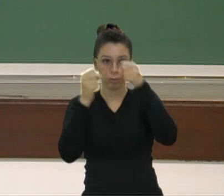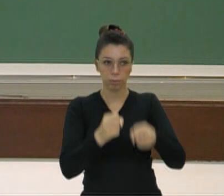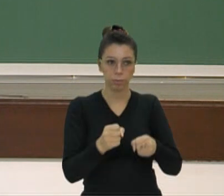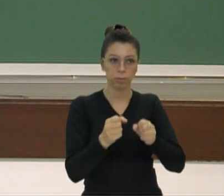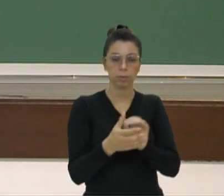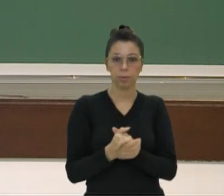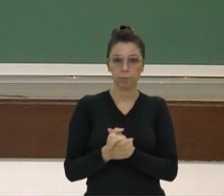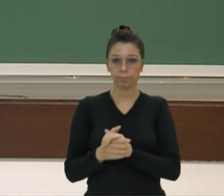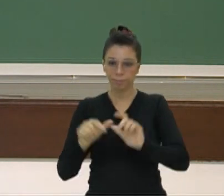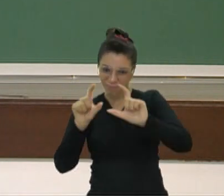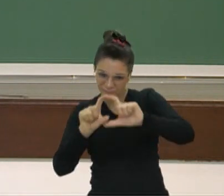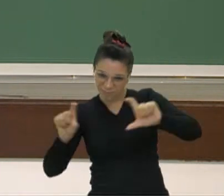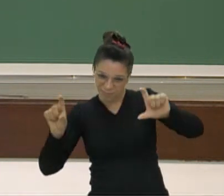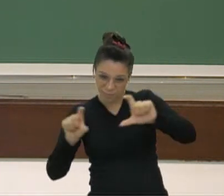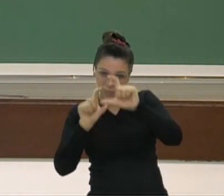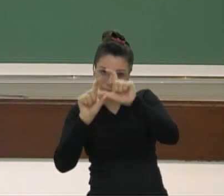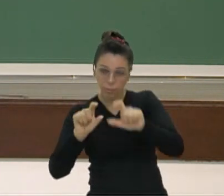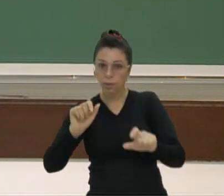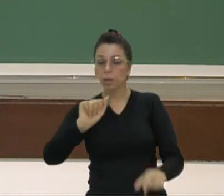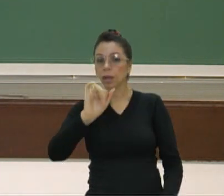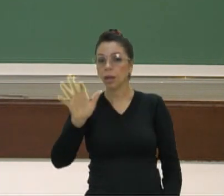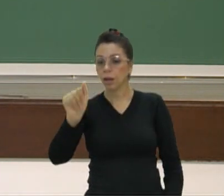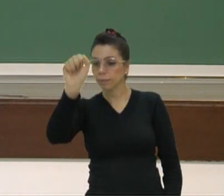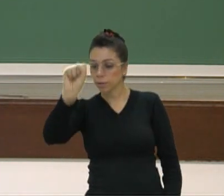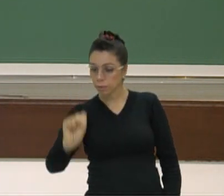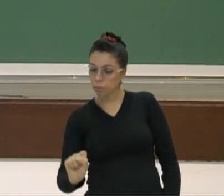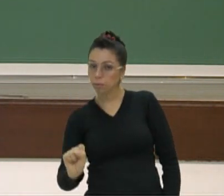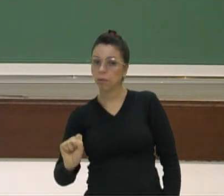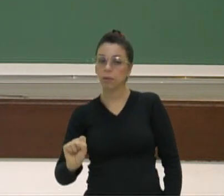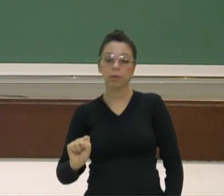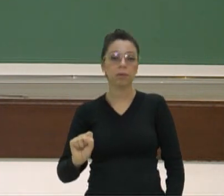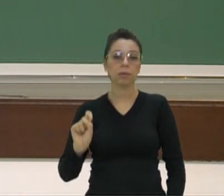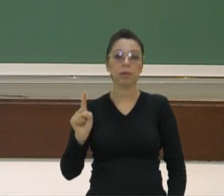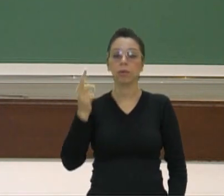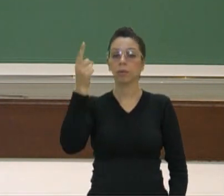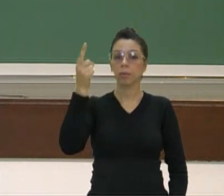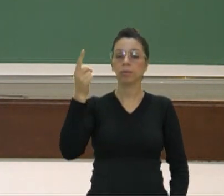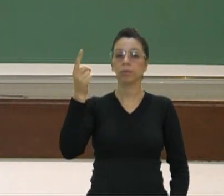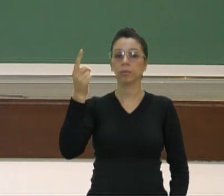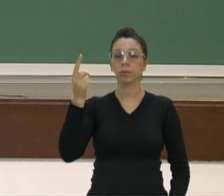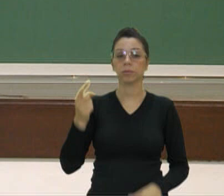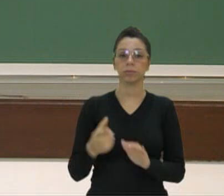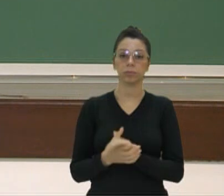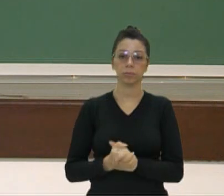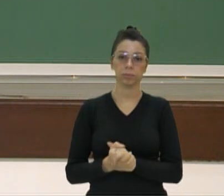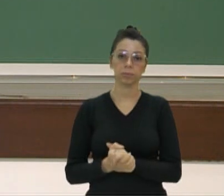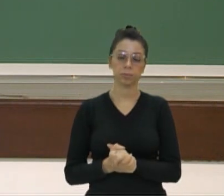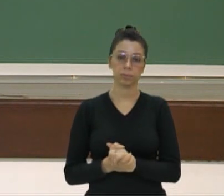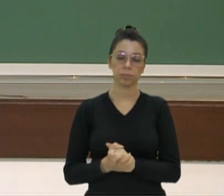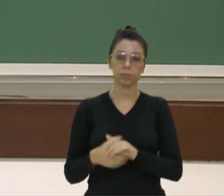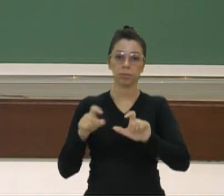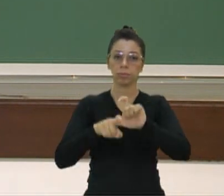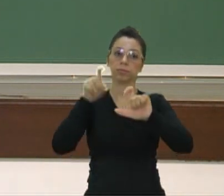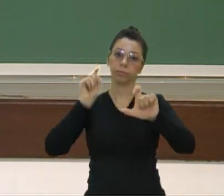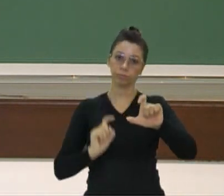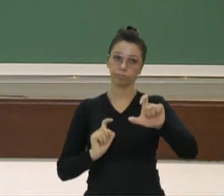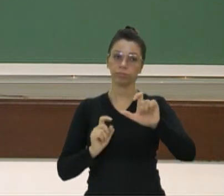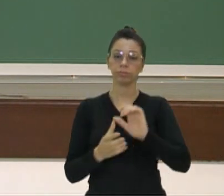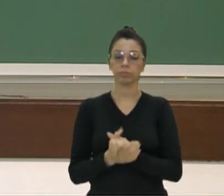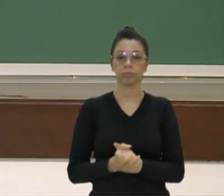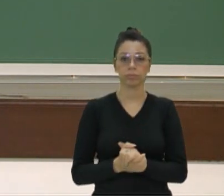nesta região, que é hoje a África do Sul, que sendo uma das últimas a proclamar a sua